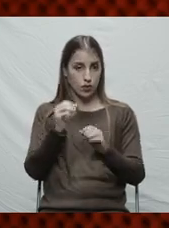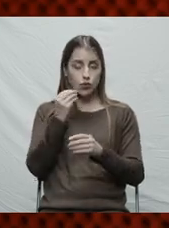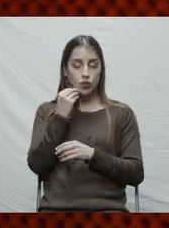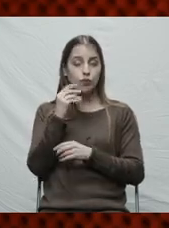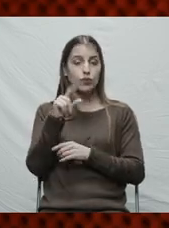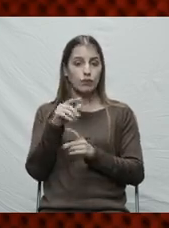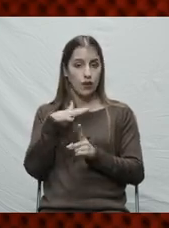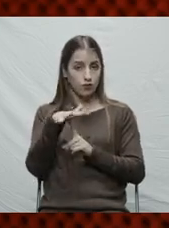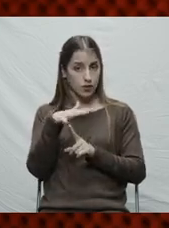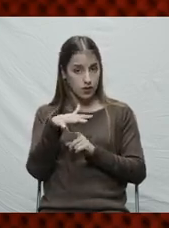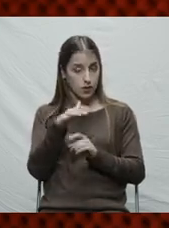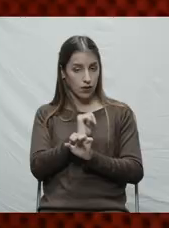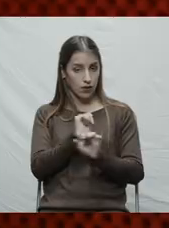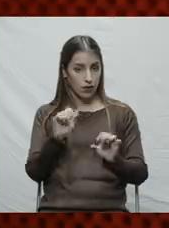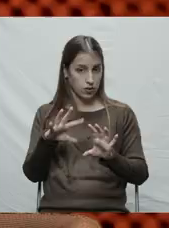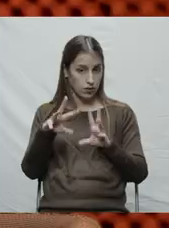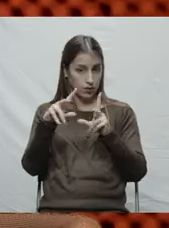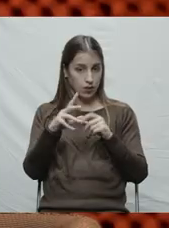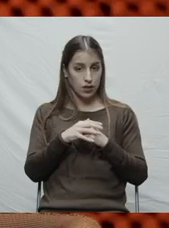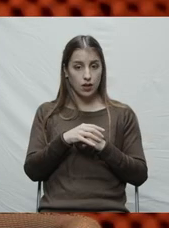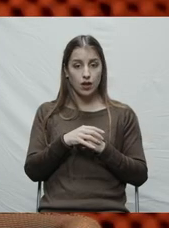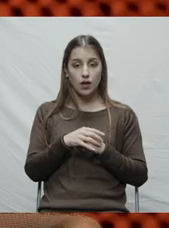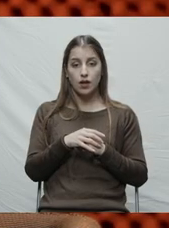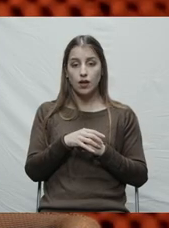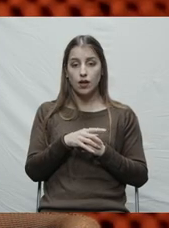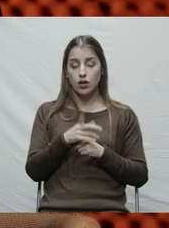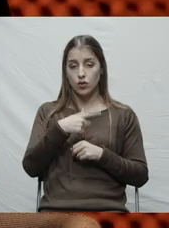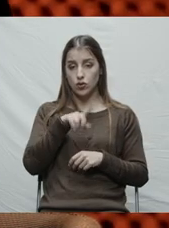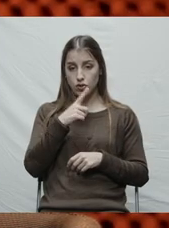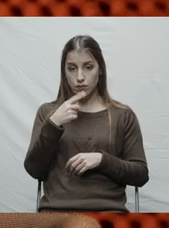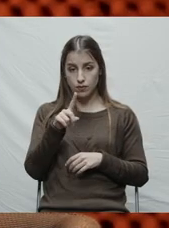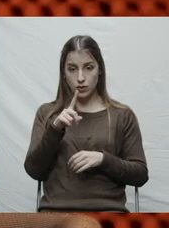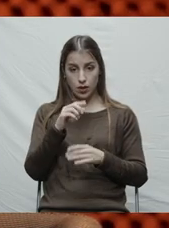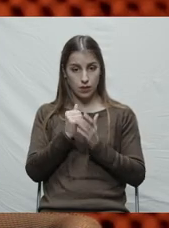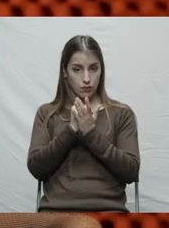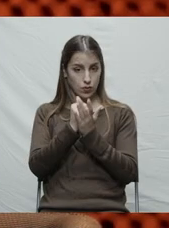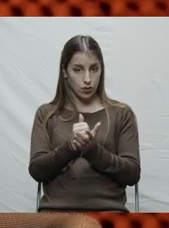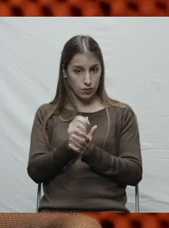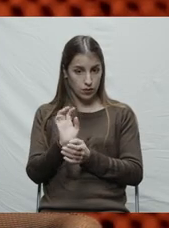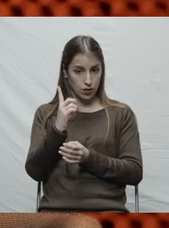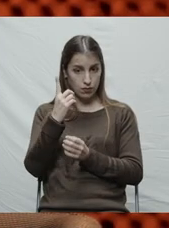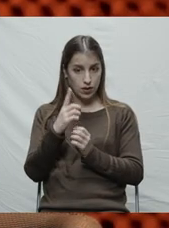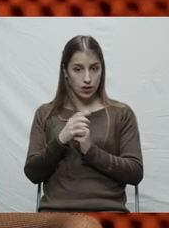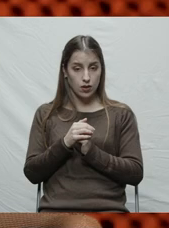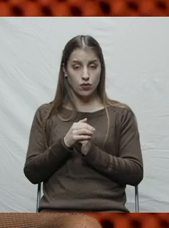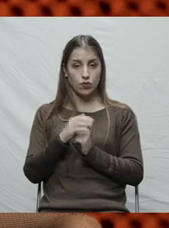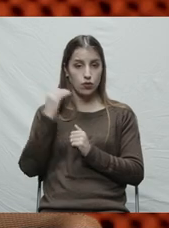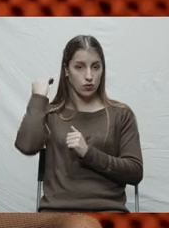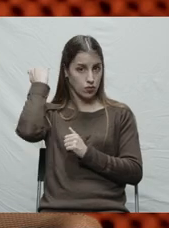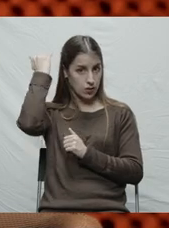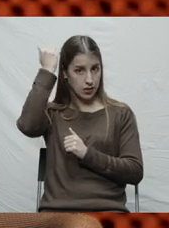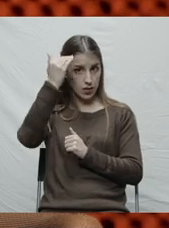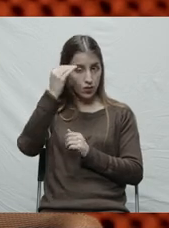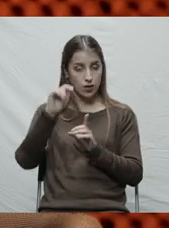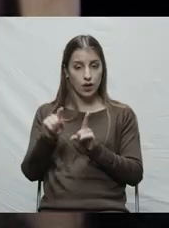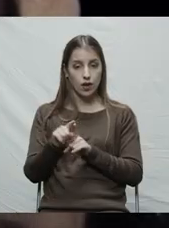Como é que isso também influencia o vosso Ah, desenvolvimento? quando nós exatamente concorremos ao primeiro apoio do DG Artes, a primeira criação foi O Céu é Apenas um Disfarce